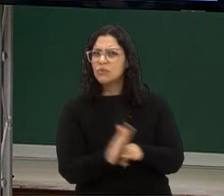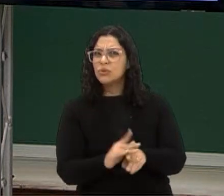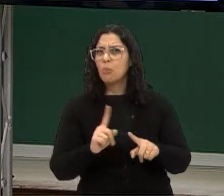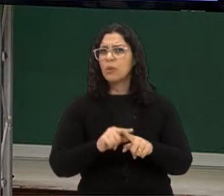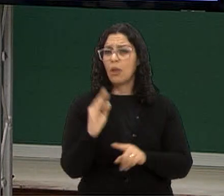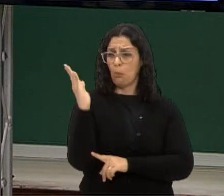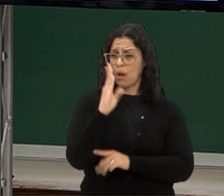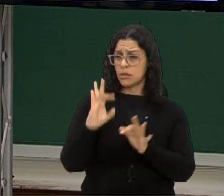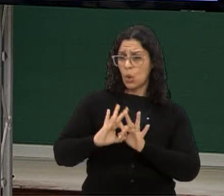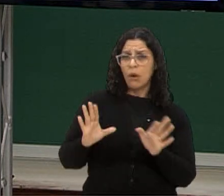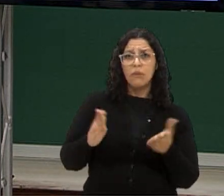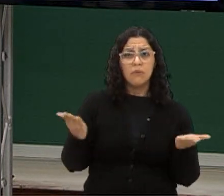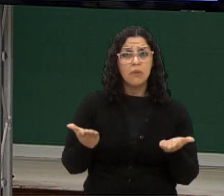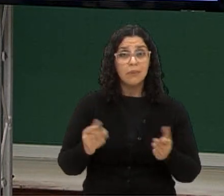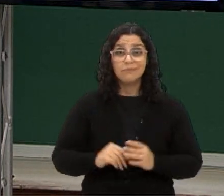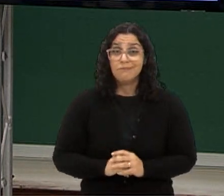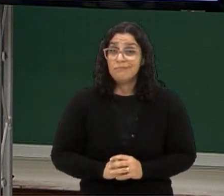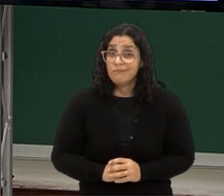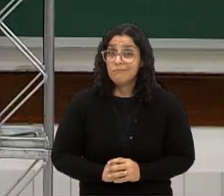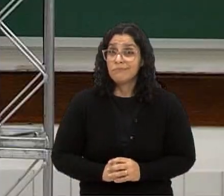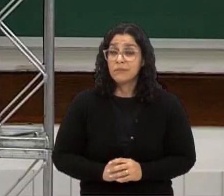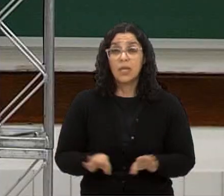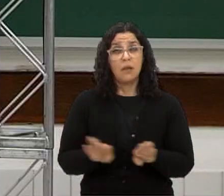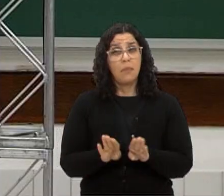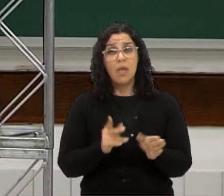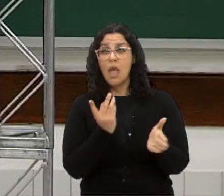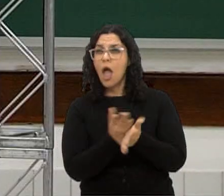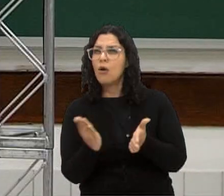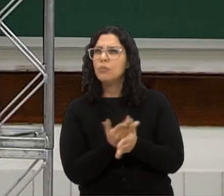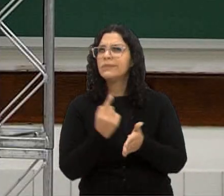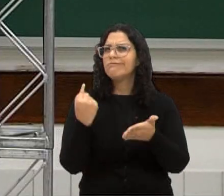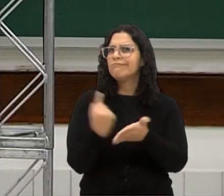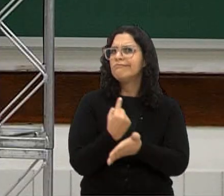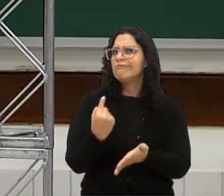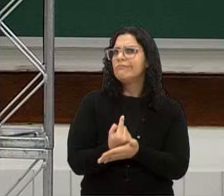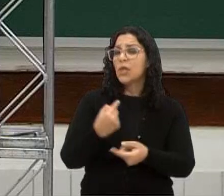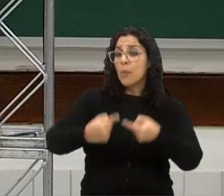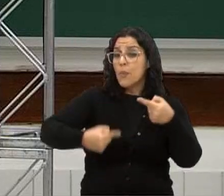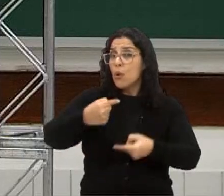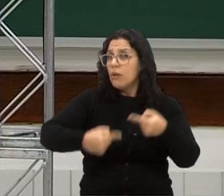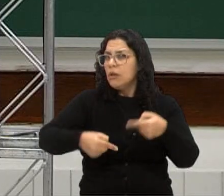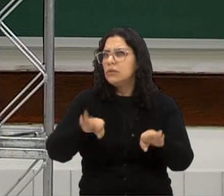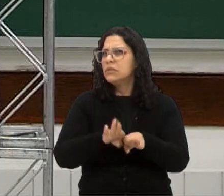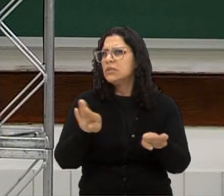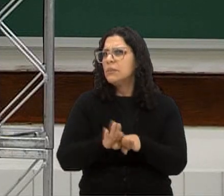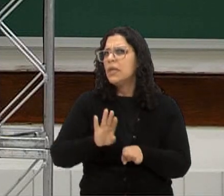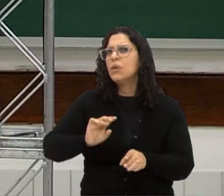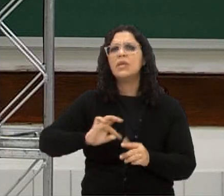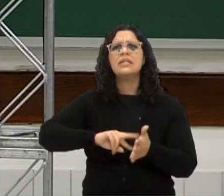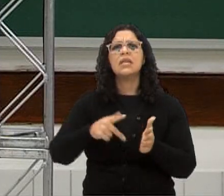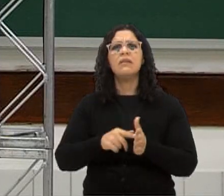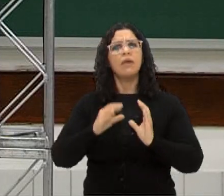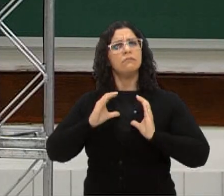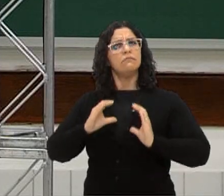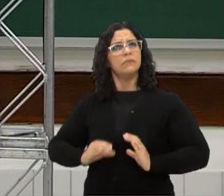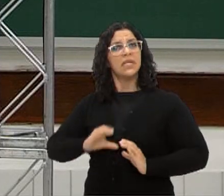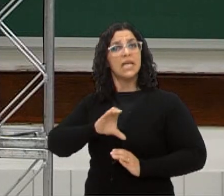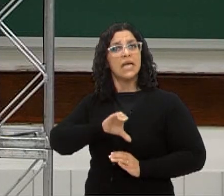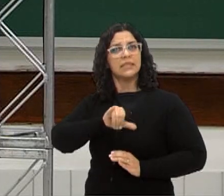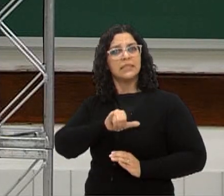do Brasil? Esses questionamentos, o questionamento político, o que era ser um